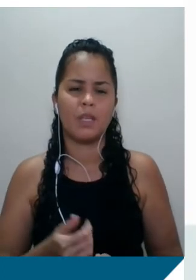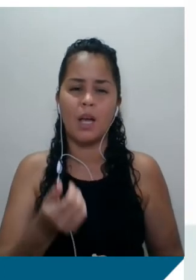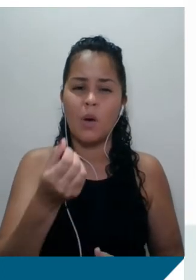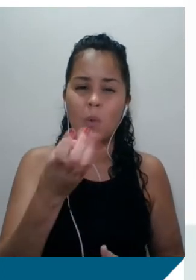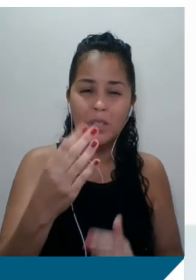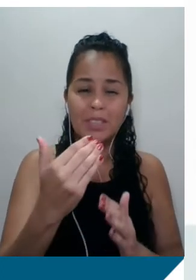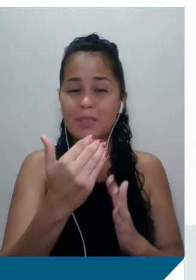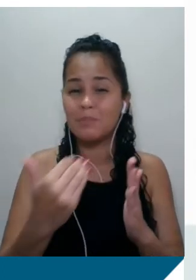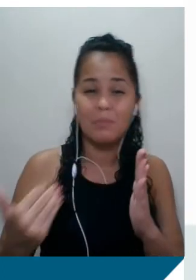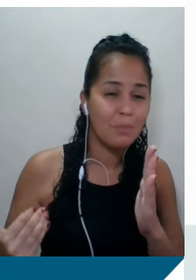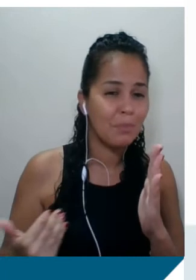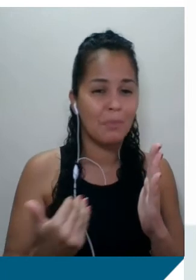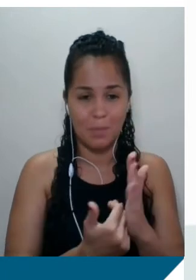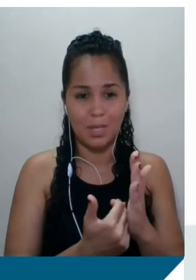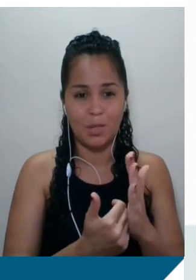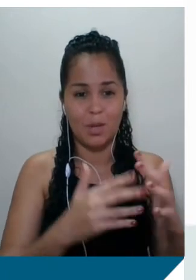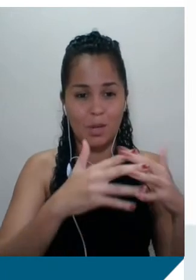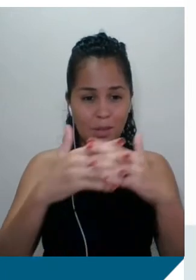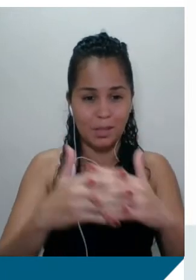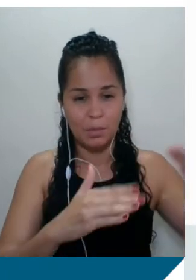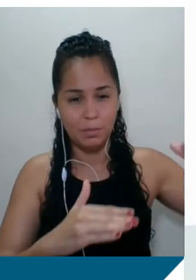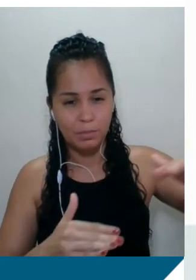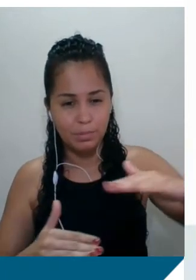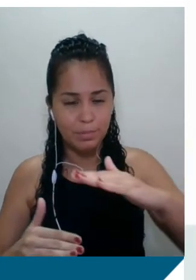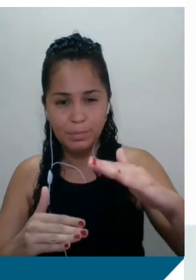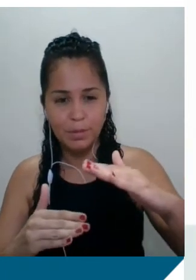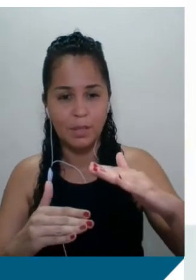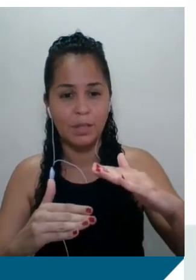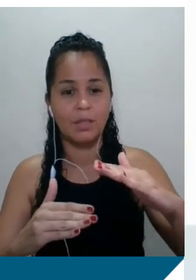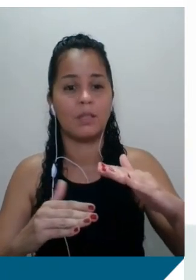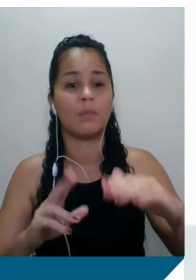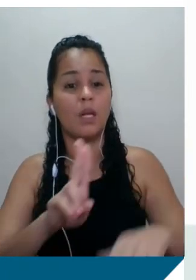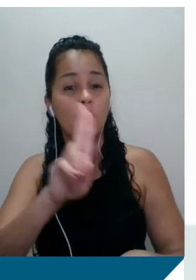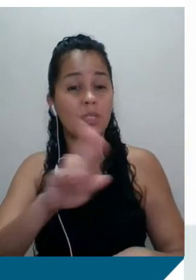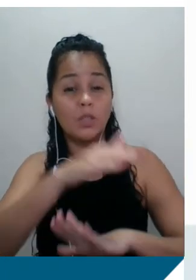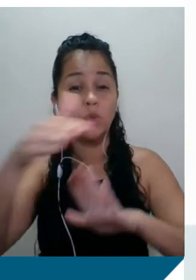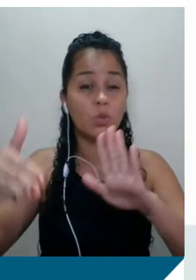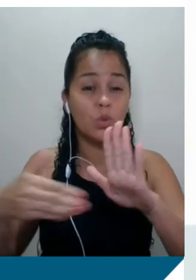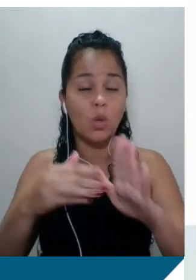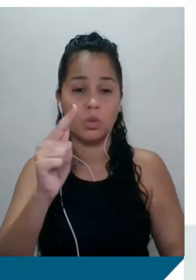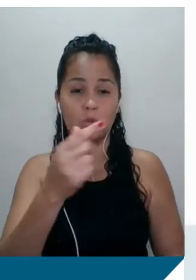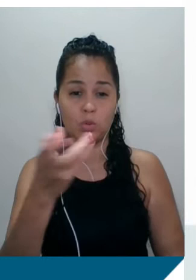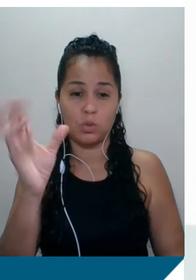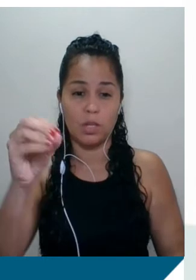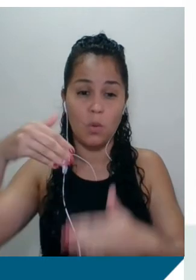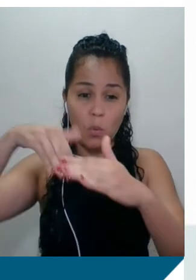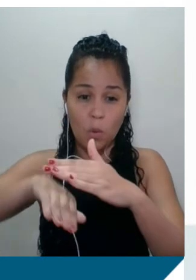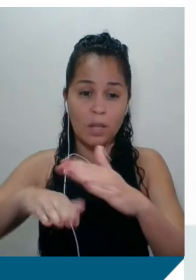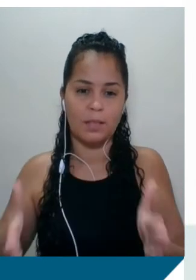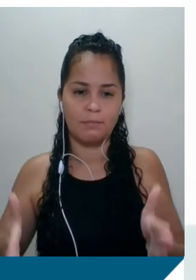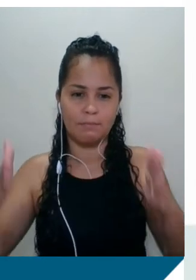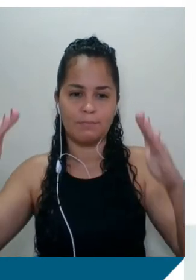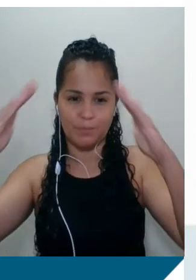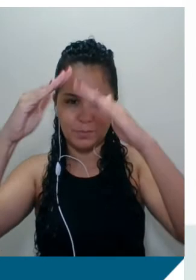π. O número mínimo de viagens que o caminhão precisará fazer para transportar todo o volume de grãos armazenados no